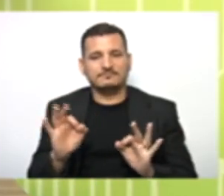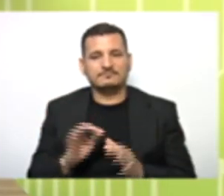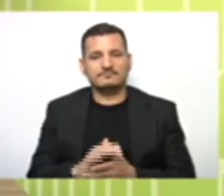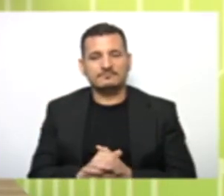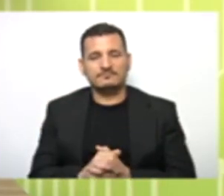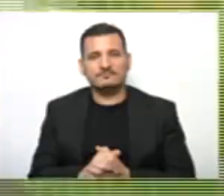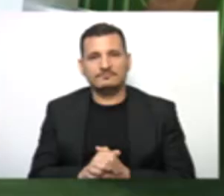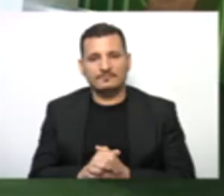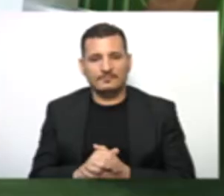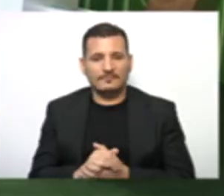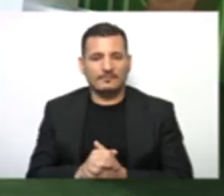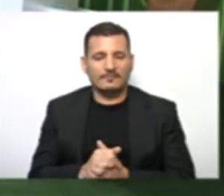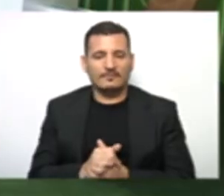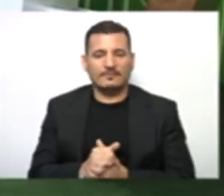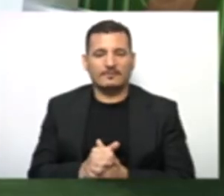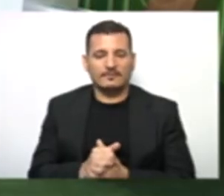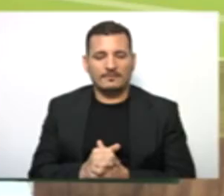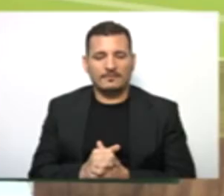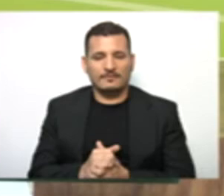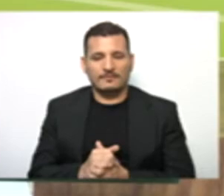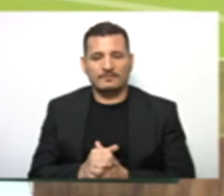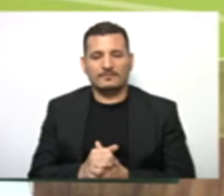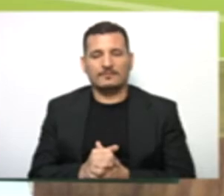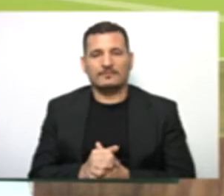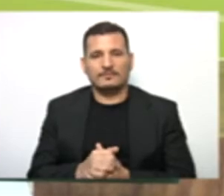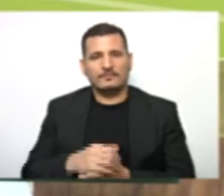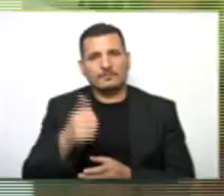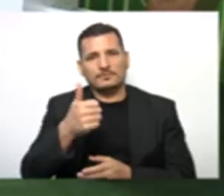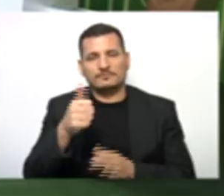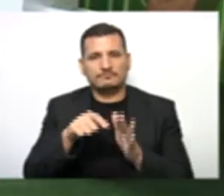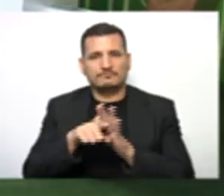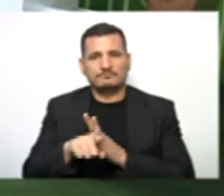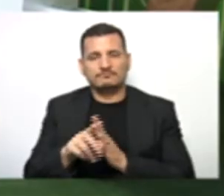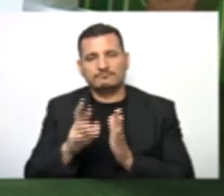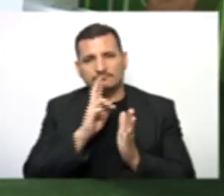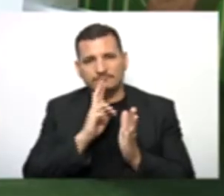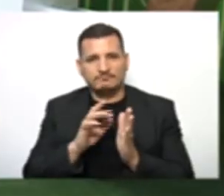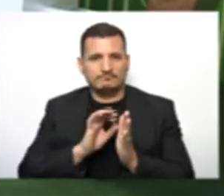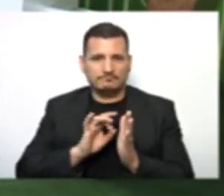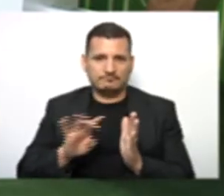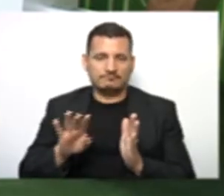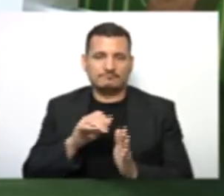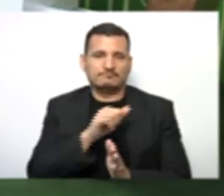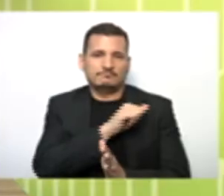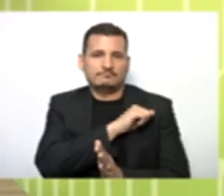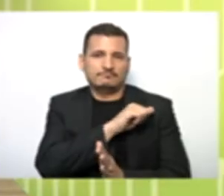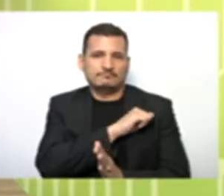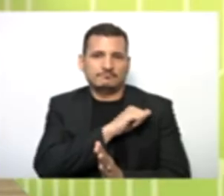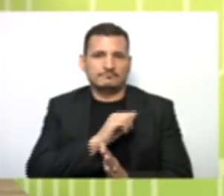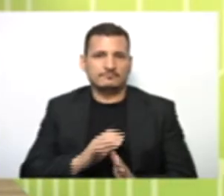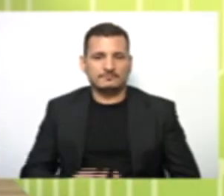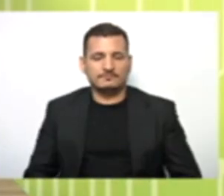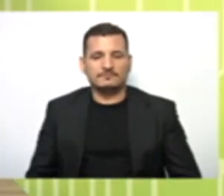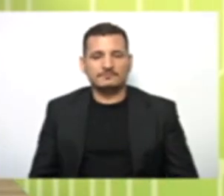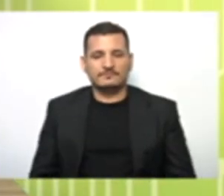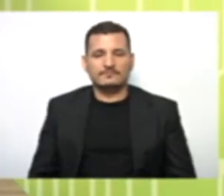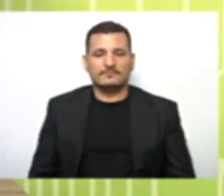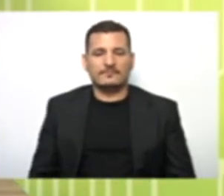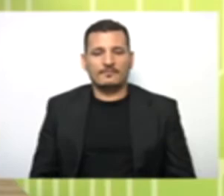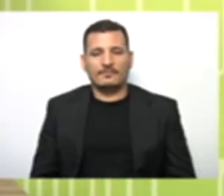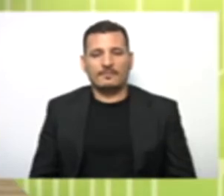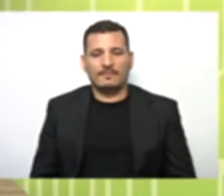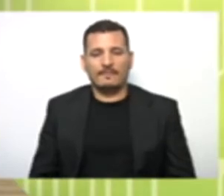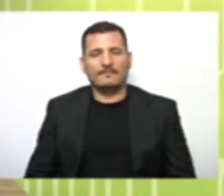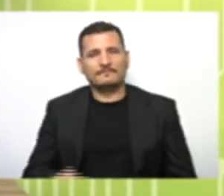Exatamente. Isso. Da questão 1, foram só esses. Só essas participações? Isso. Ótimo. Não, tranquilo. Então,